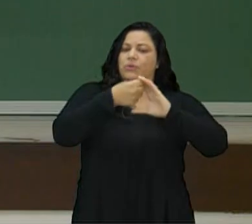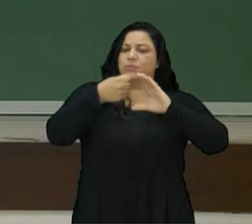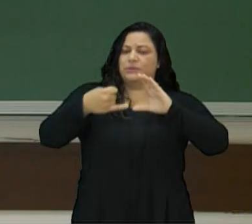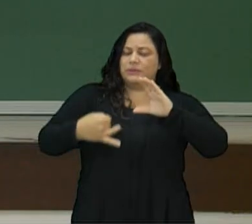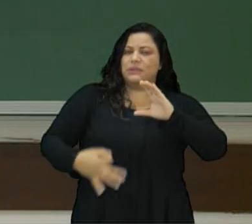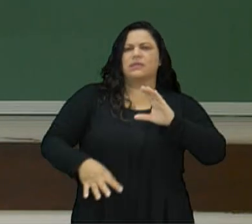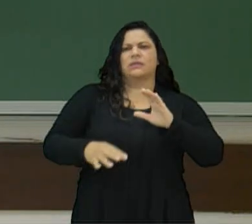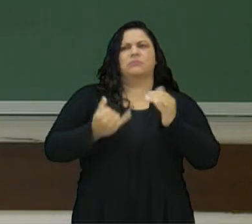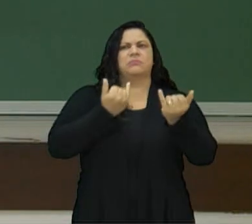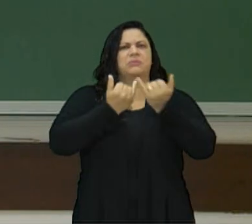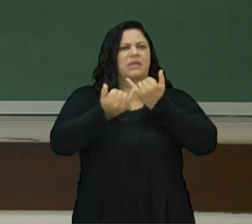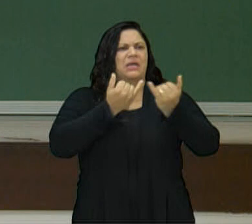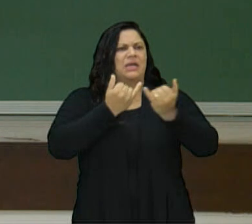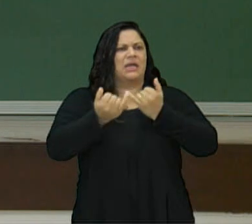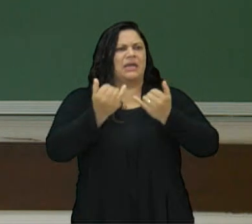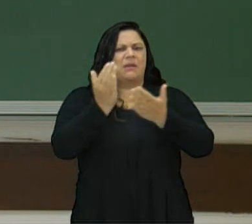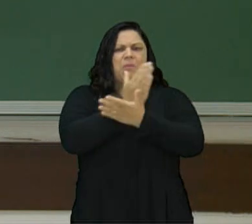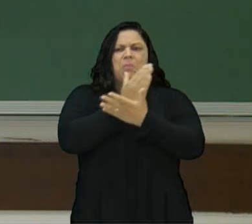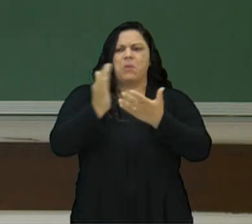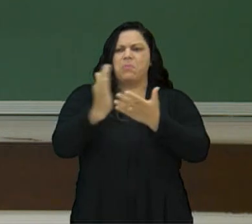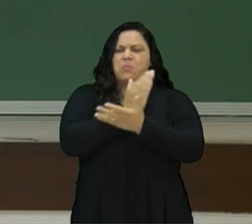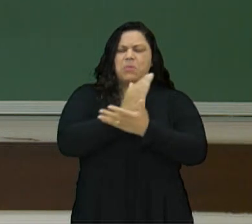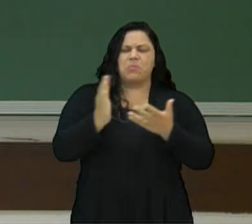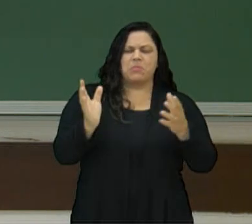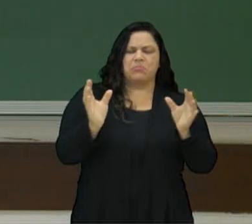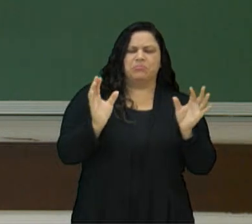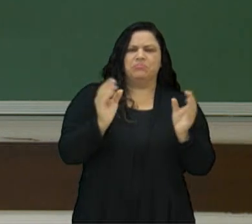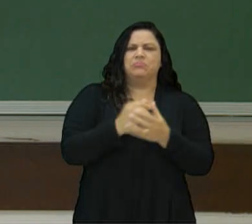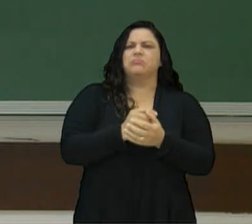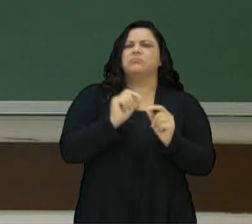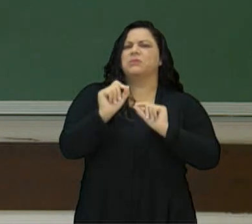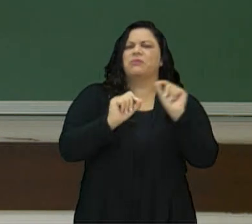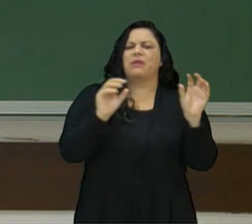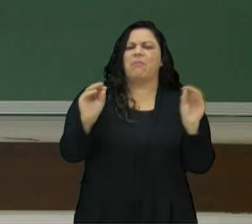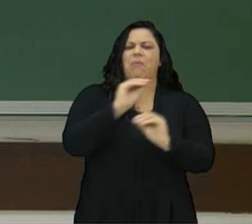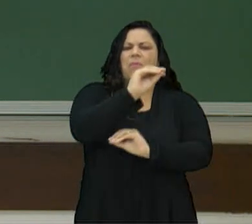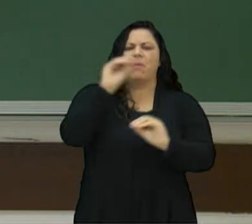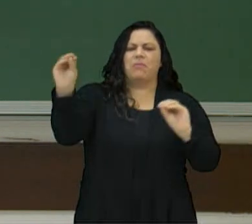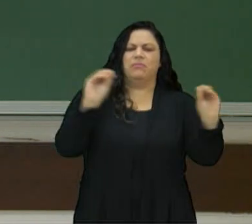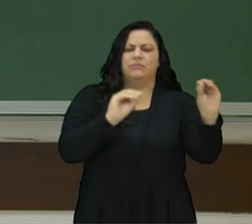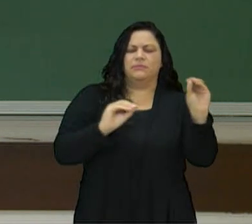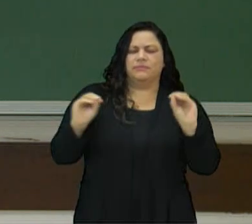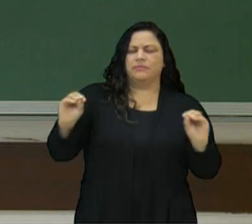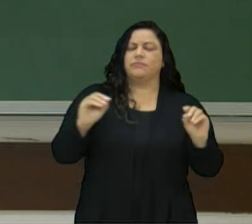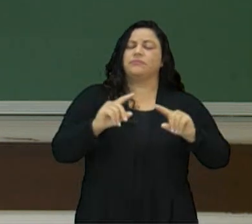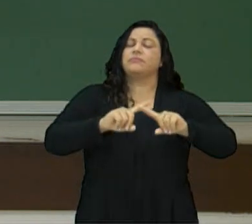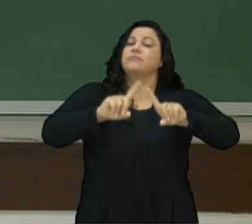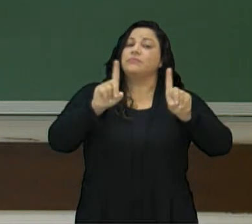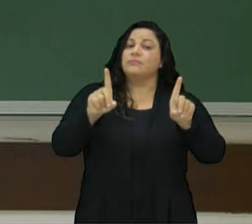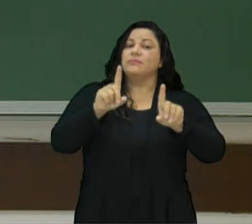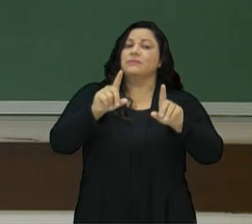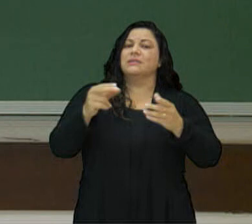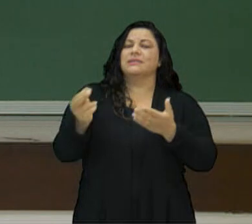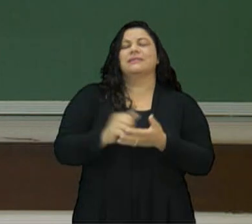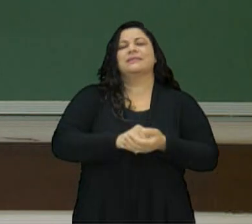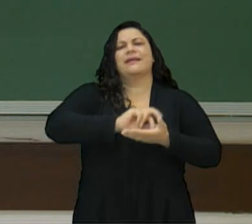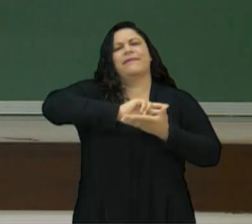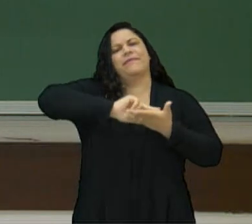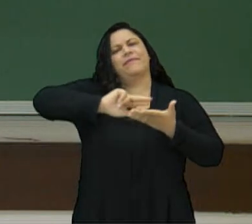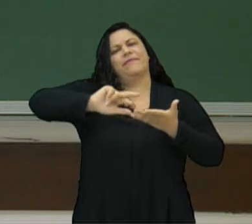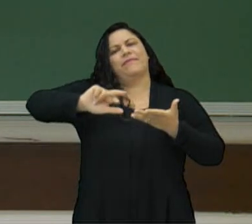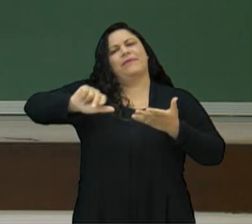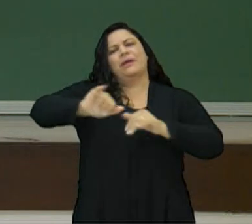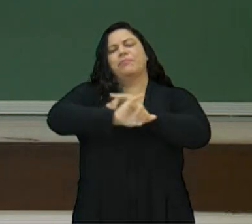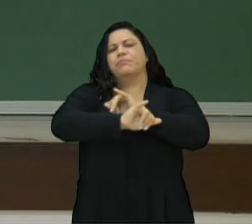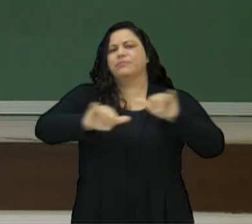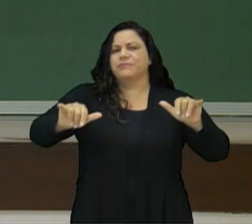está tudo desorganizado aqui na página do jornal, mas, na verdade, são vários anúncios curtinhos, estão aqui de forma